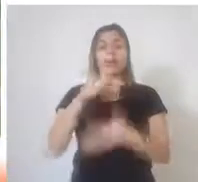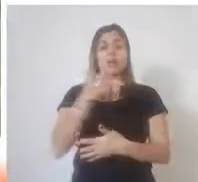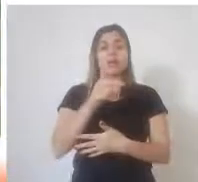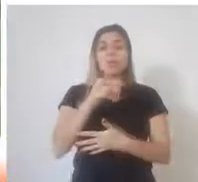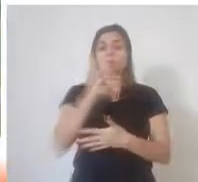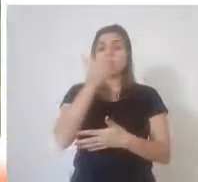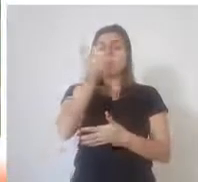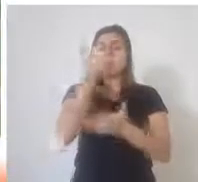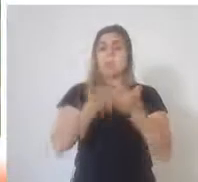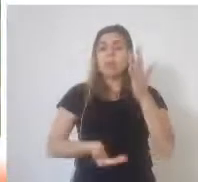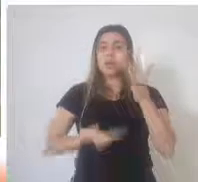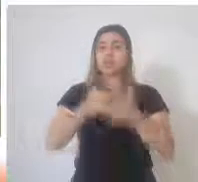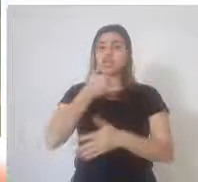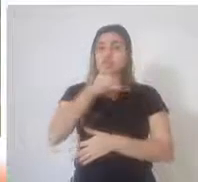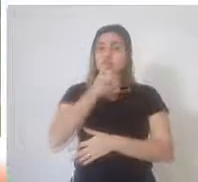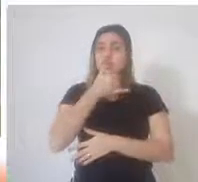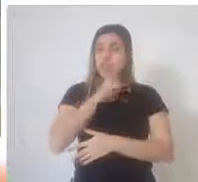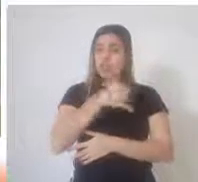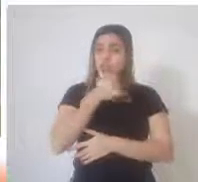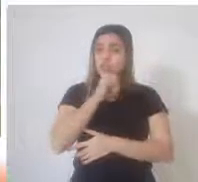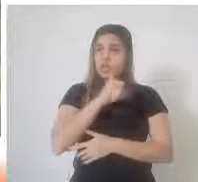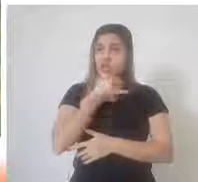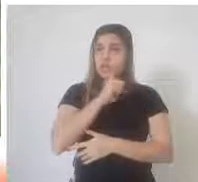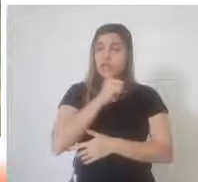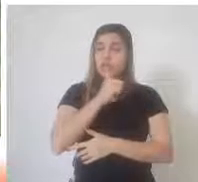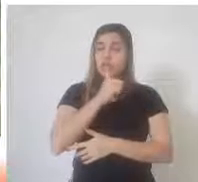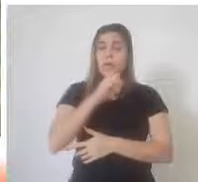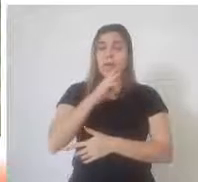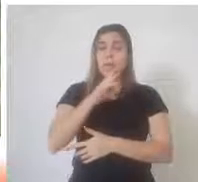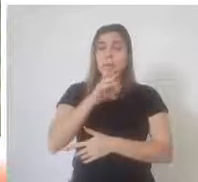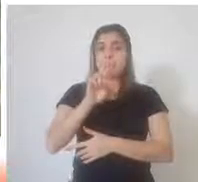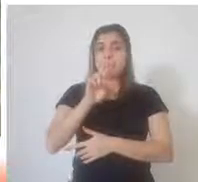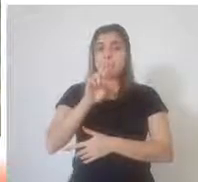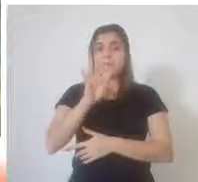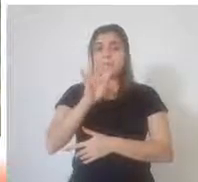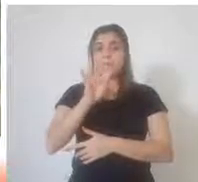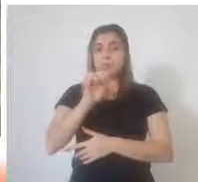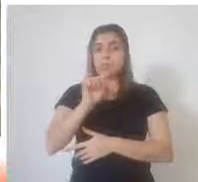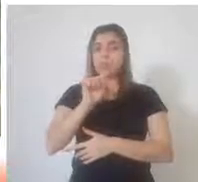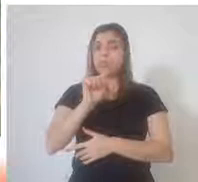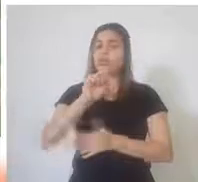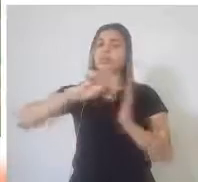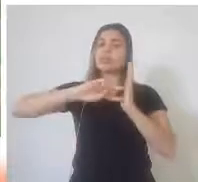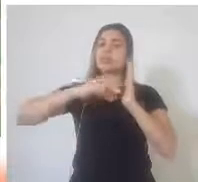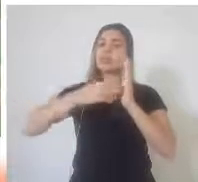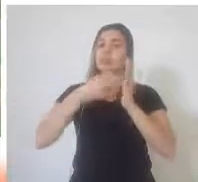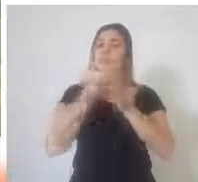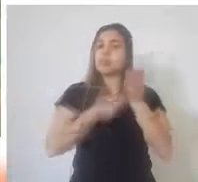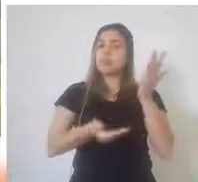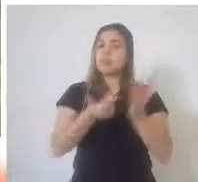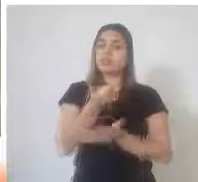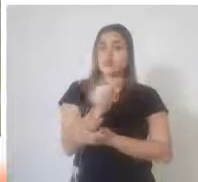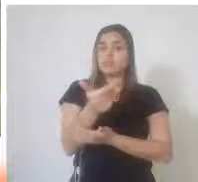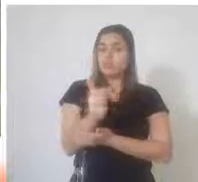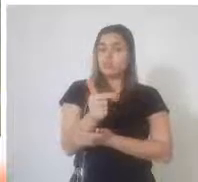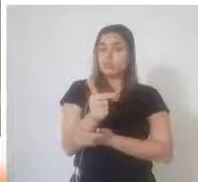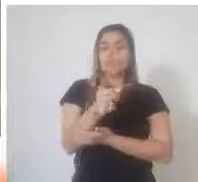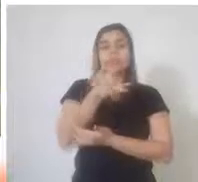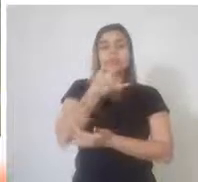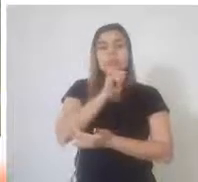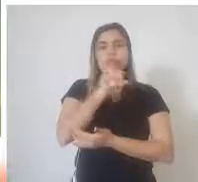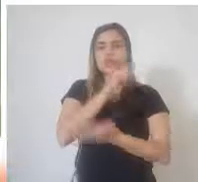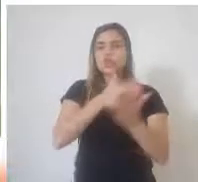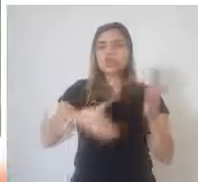energia, né, que vão reduzir a produção da matéria orgânica. É a bruta, sem desconto, sem perda,